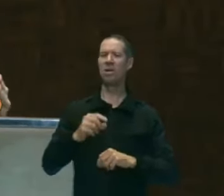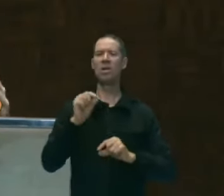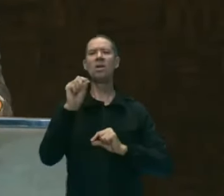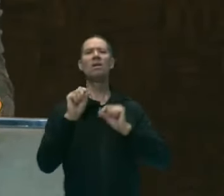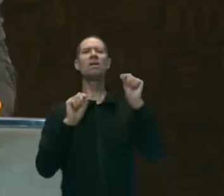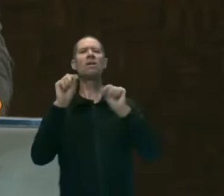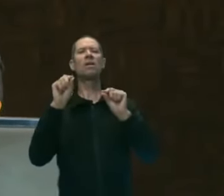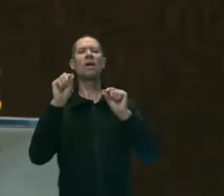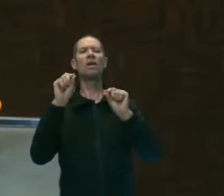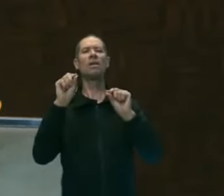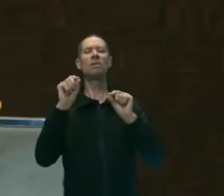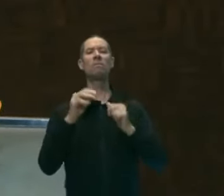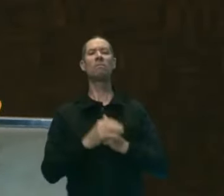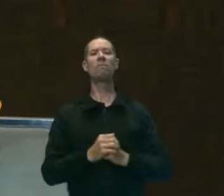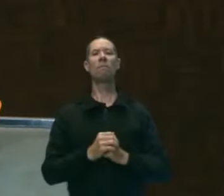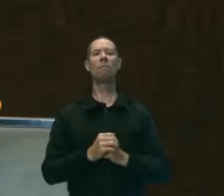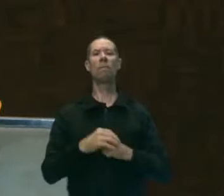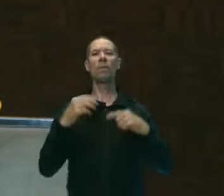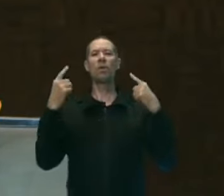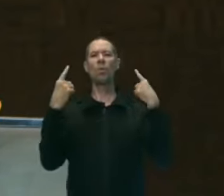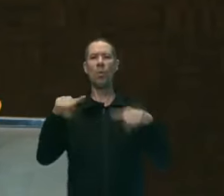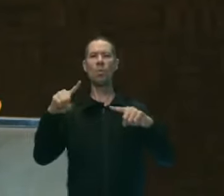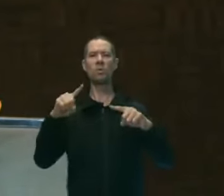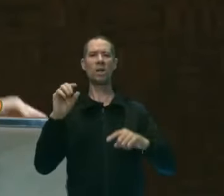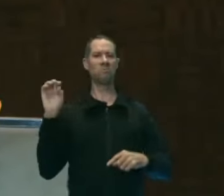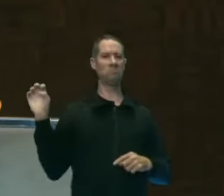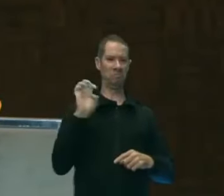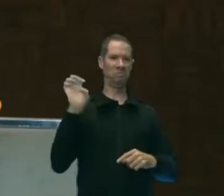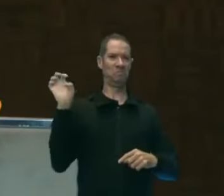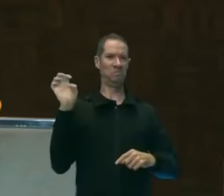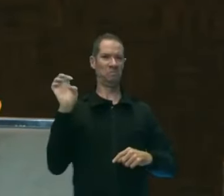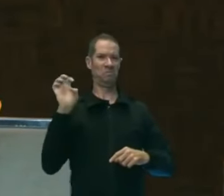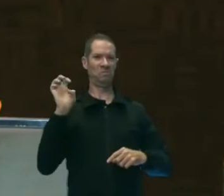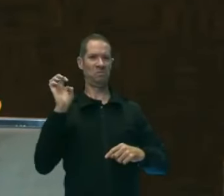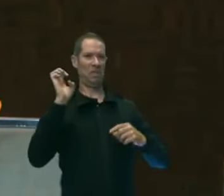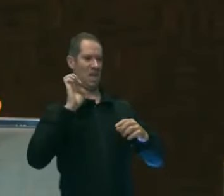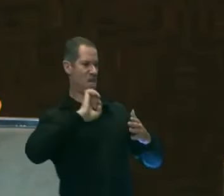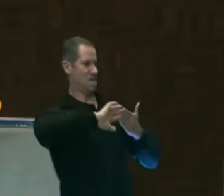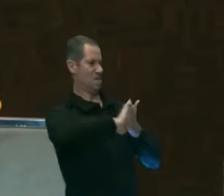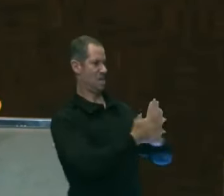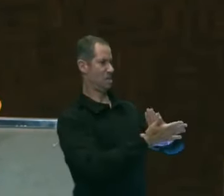é contra o homossexualismo é homofóbico.